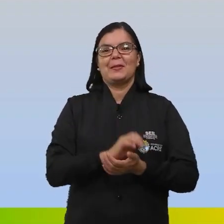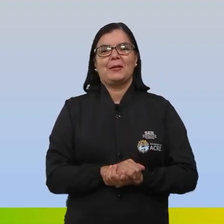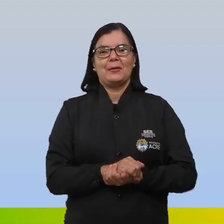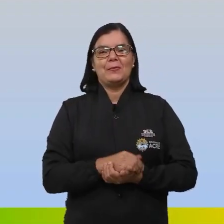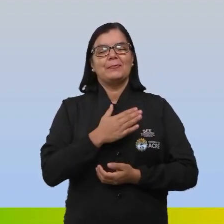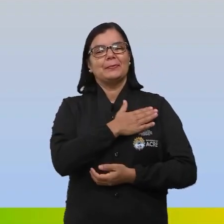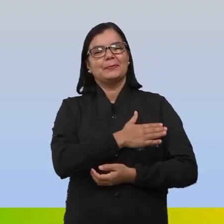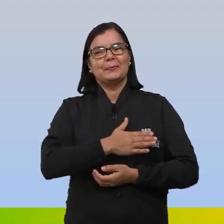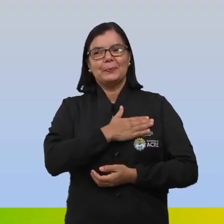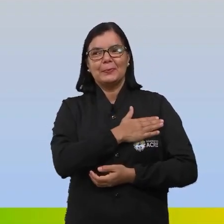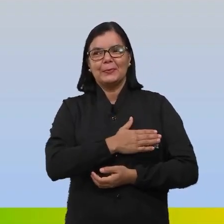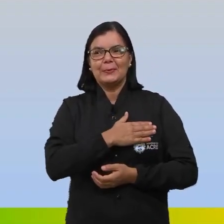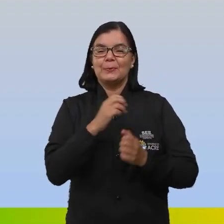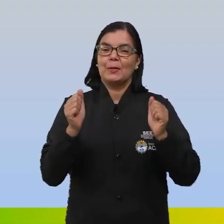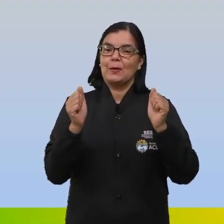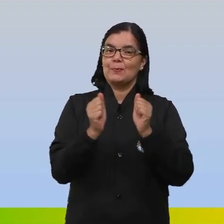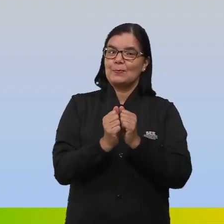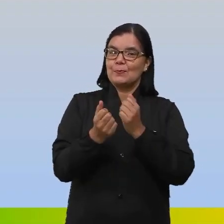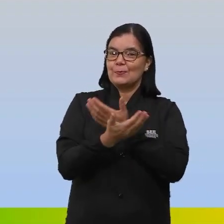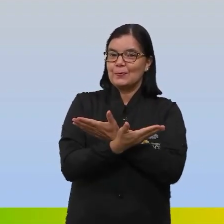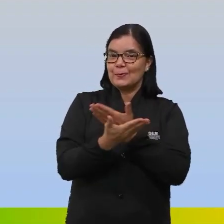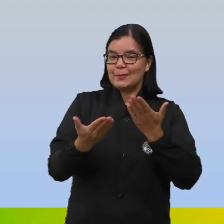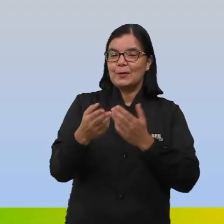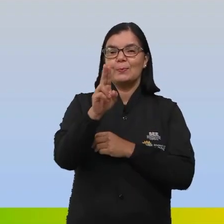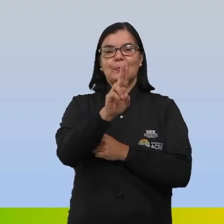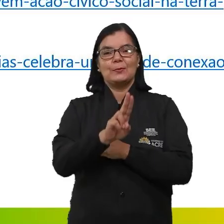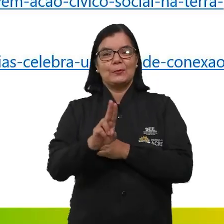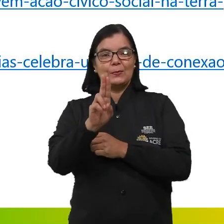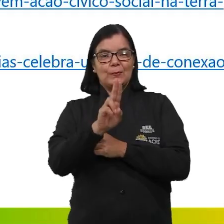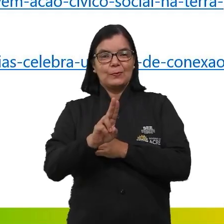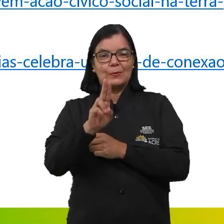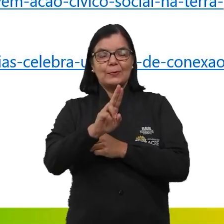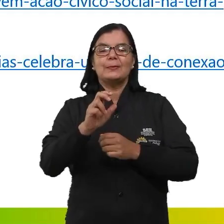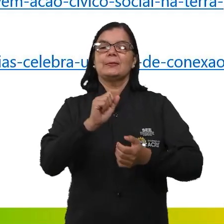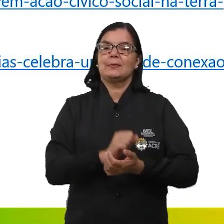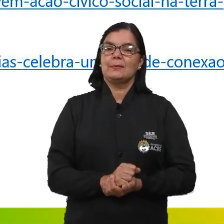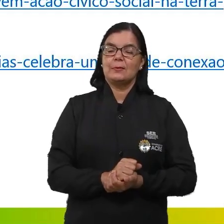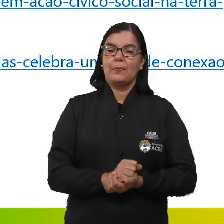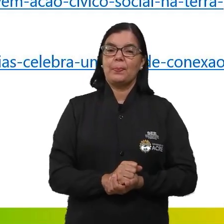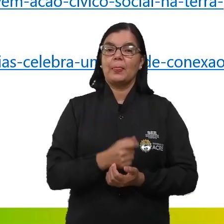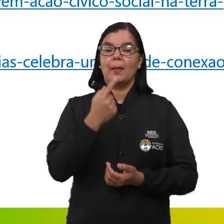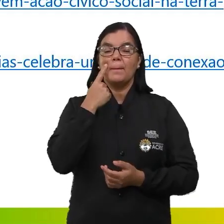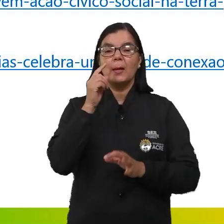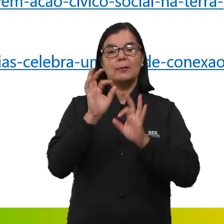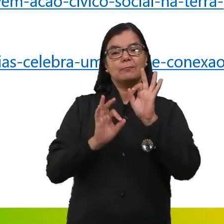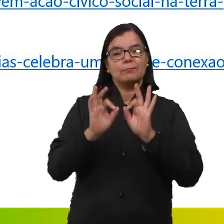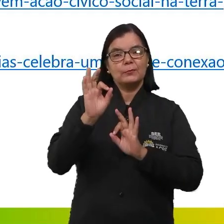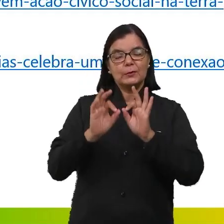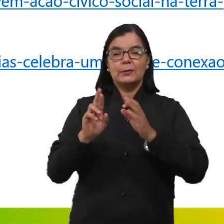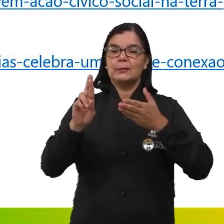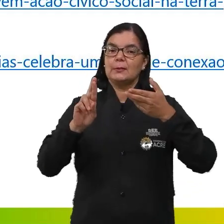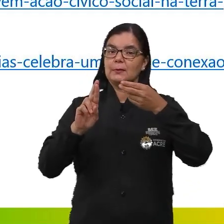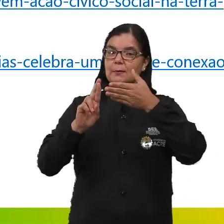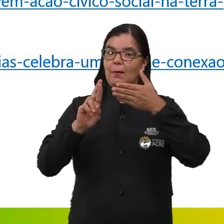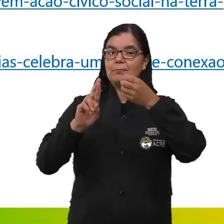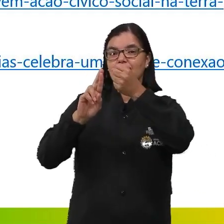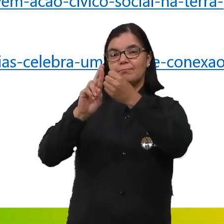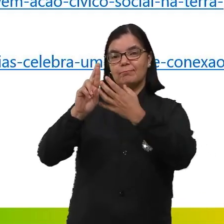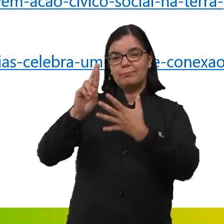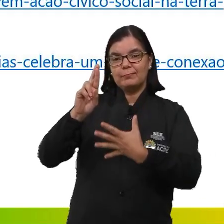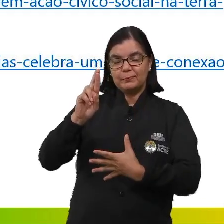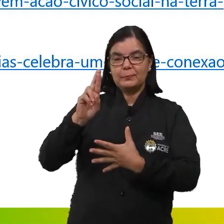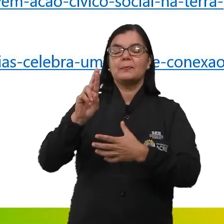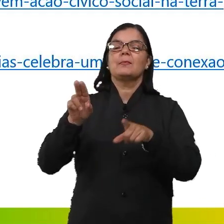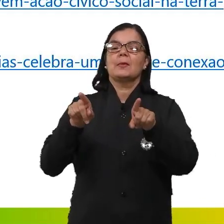Foi um prazer estar com você aqui. Nós utilizamos para a nossa produção aqui as referências